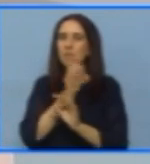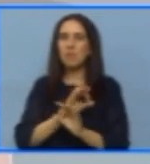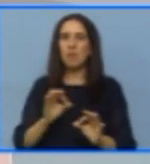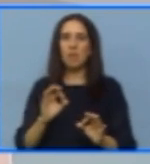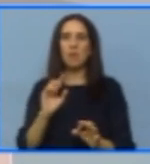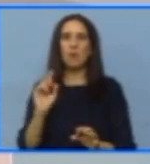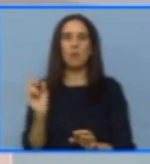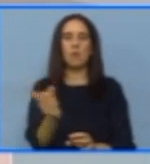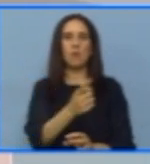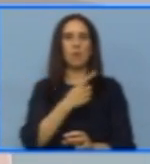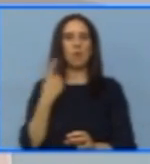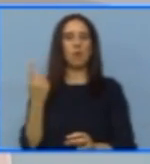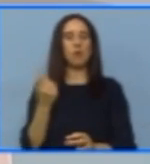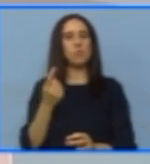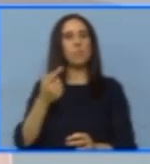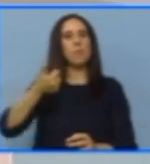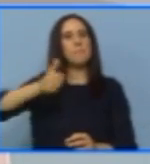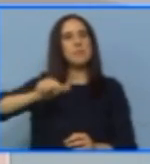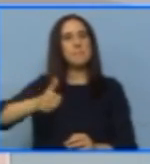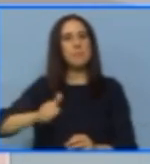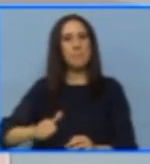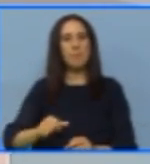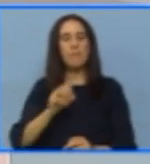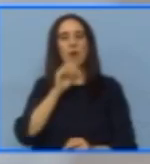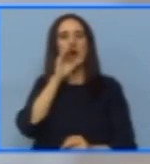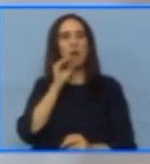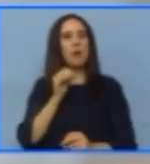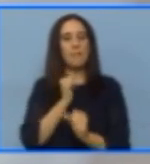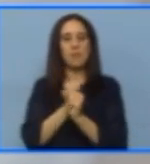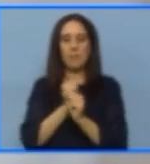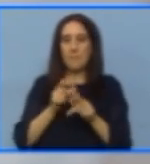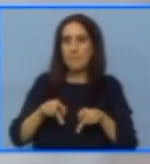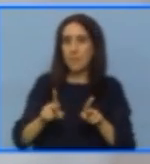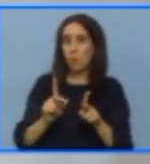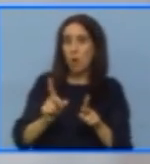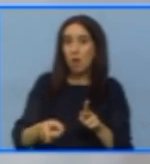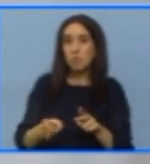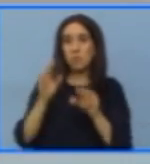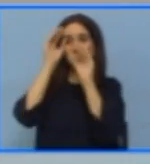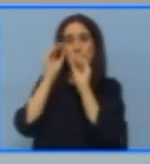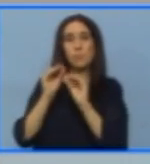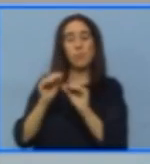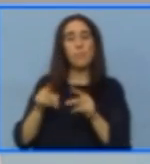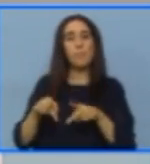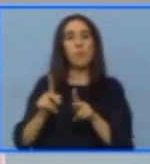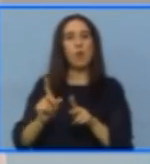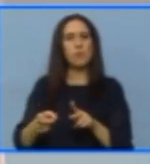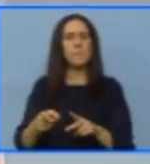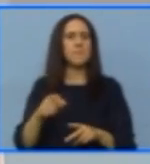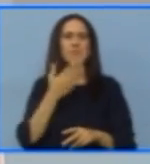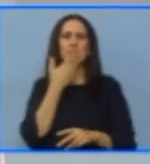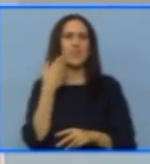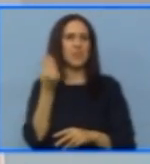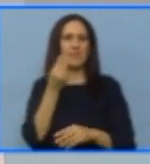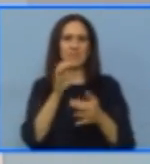que nós possamos pôr à prova e testar os nossos métodos de trabalho, o nosso método pedagógico. Isto já não tem tanto a ver com os nossos